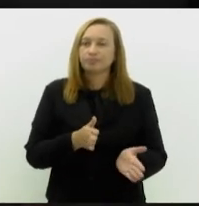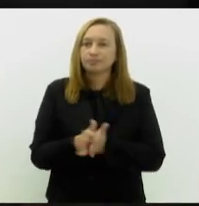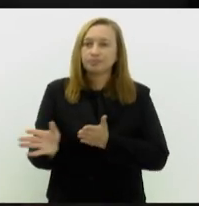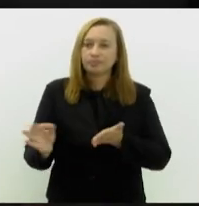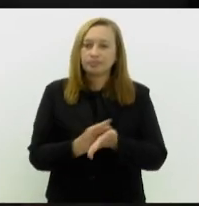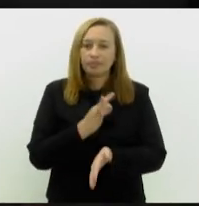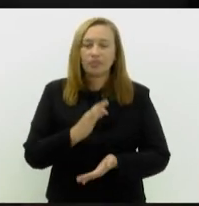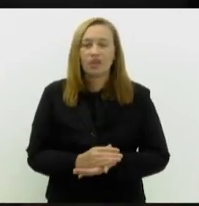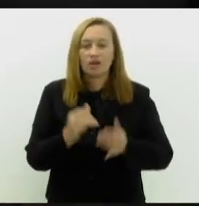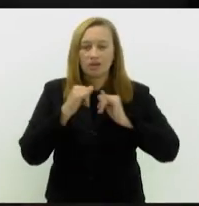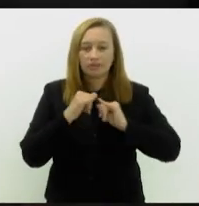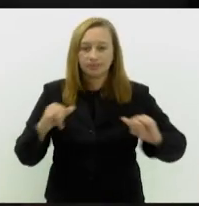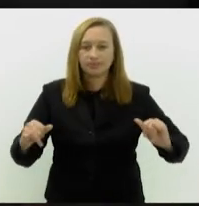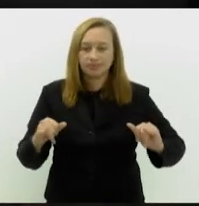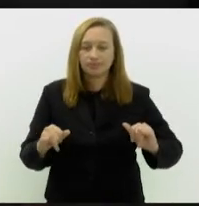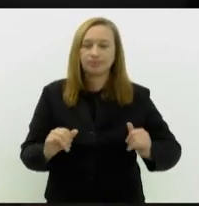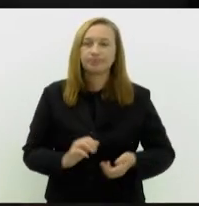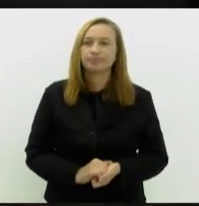publicação. Anuncio,